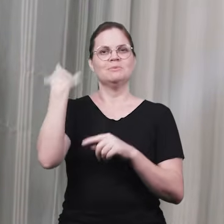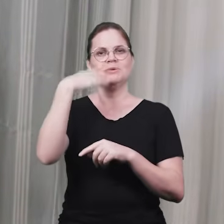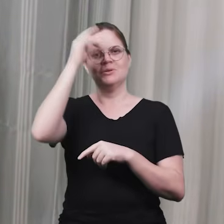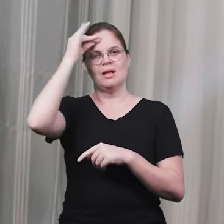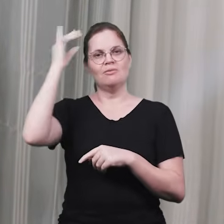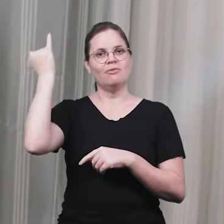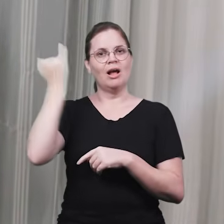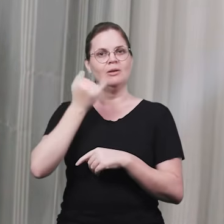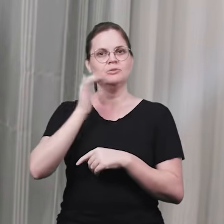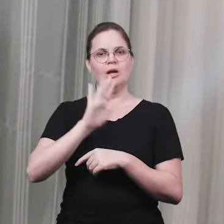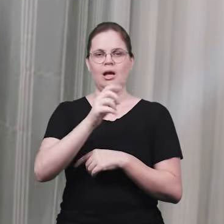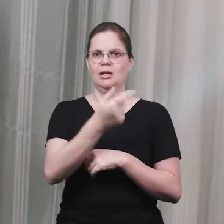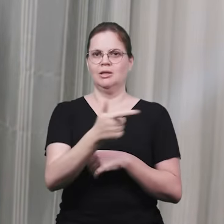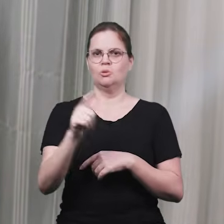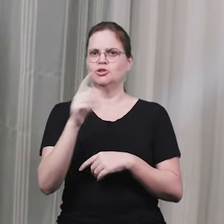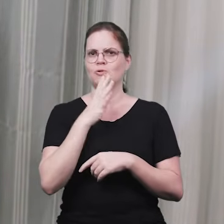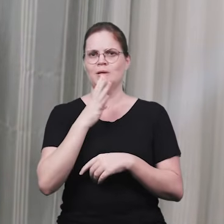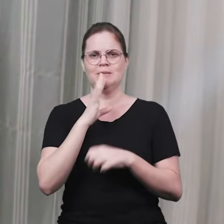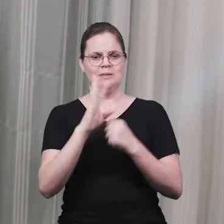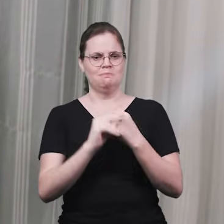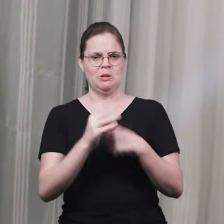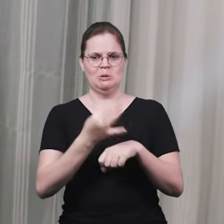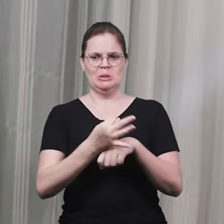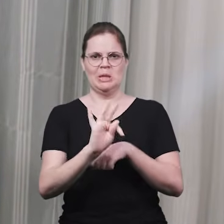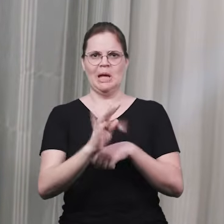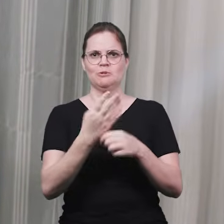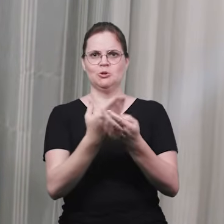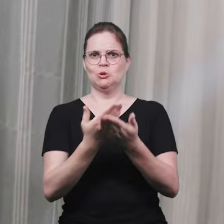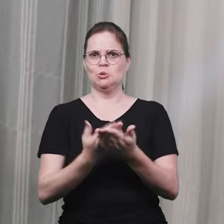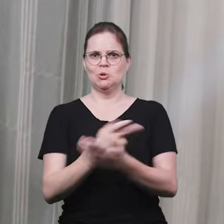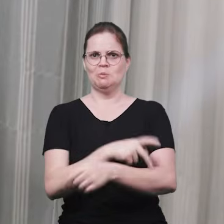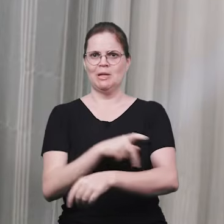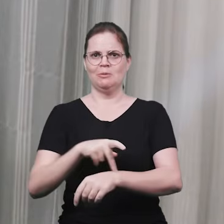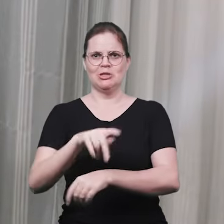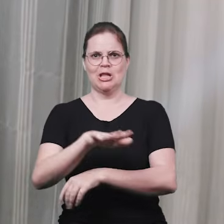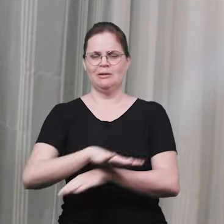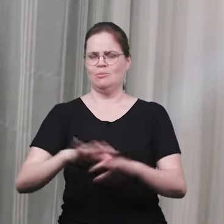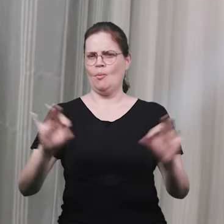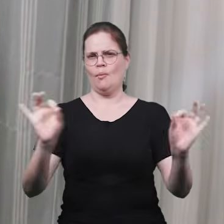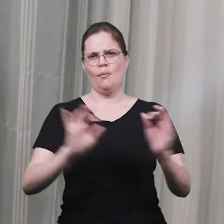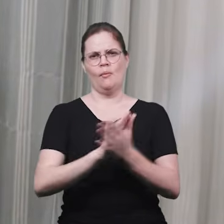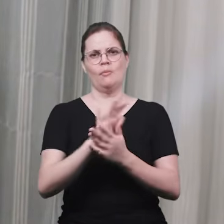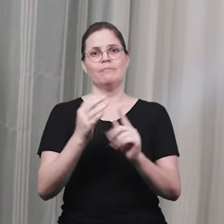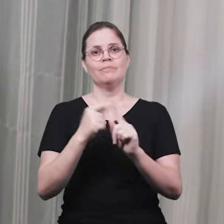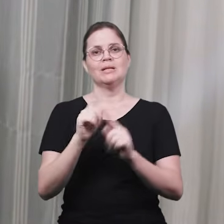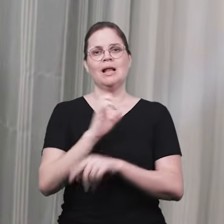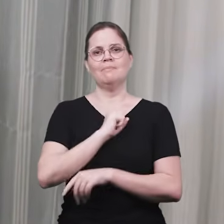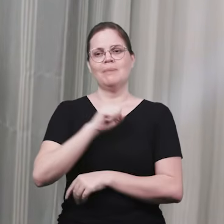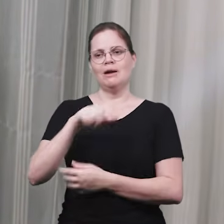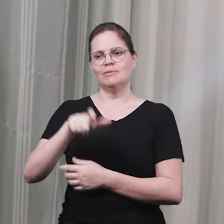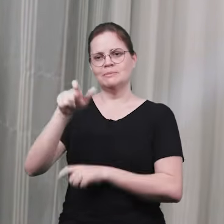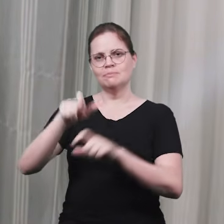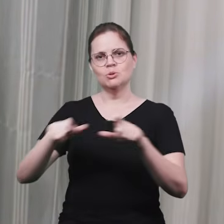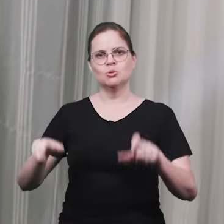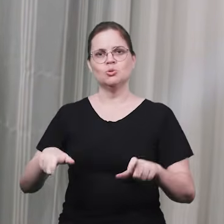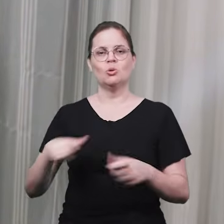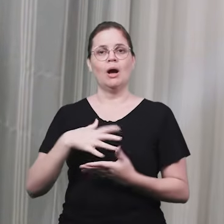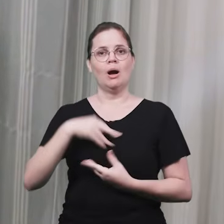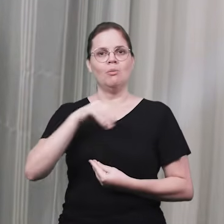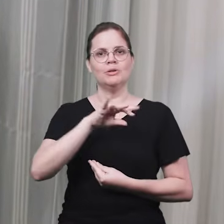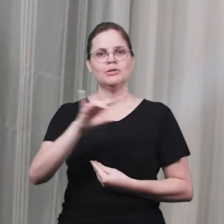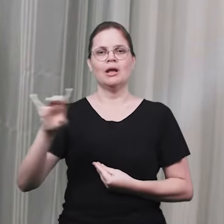sobre a vida dela. Ela não tinha nenhum conhecimento técnico, científico, mas ela tinha o amor pelas almas. Ela tinha, né,